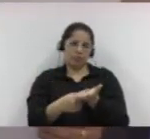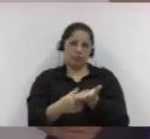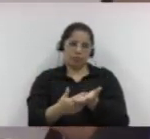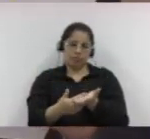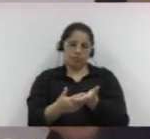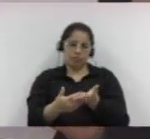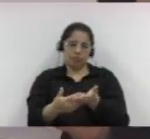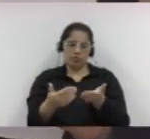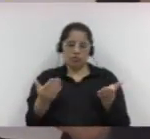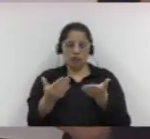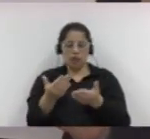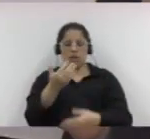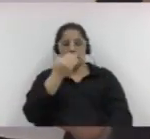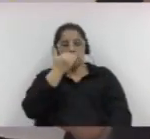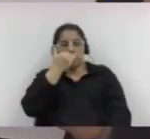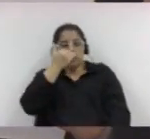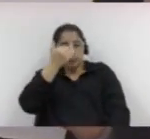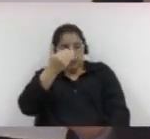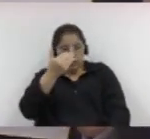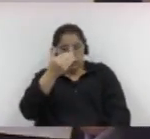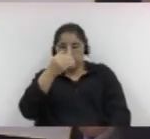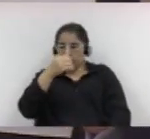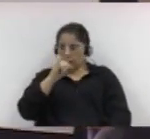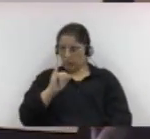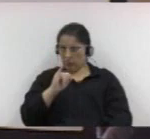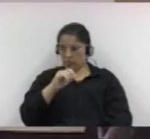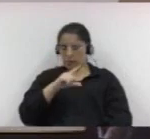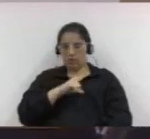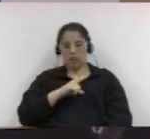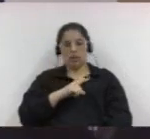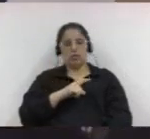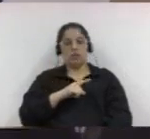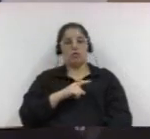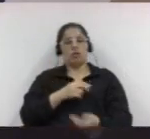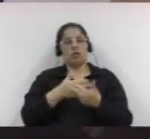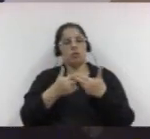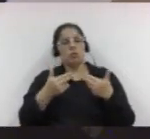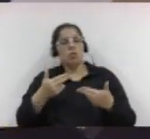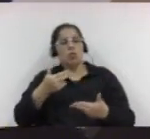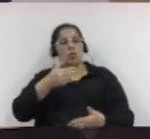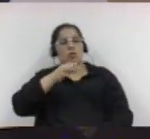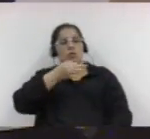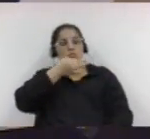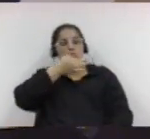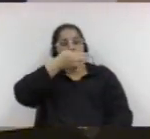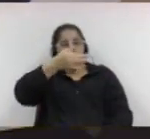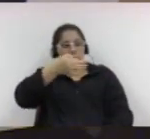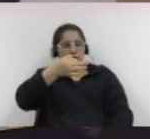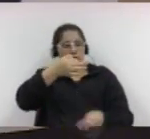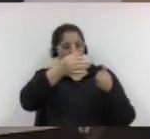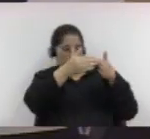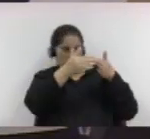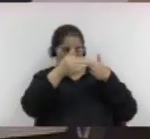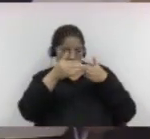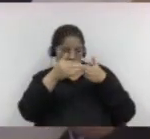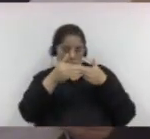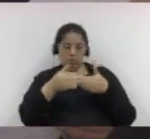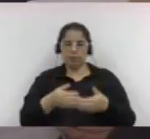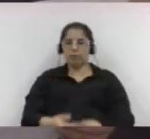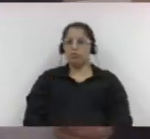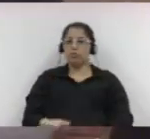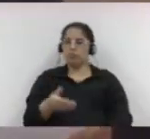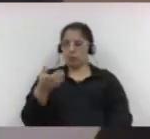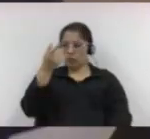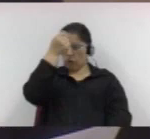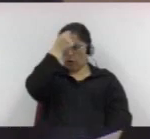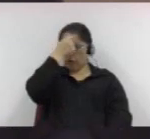meu requerimento, e caso algum vereador queira falar, eu gostaria de ceder uma parte para o vereador Jorge